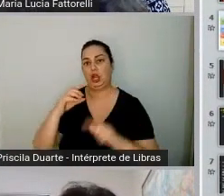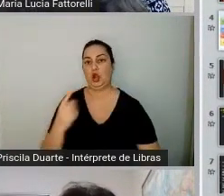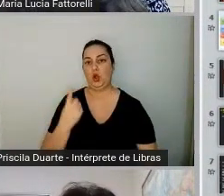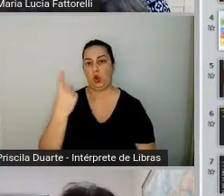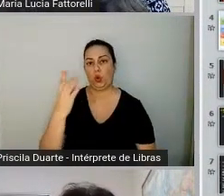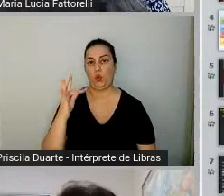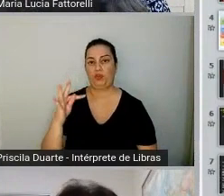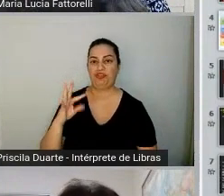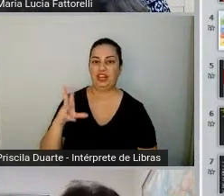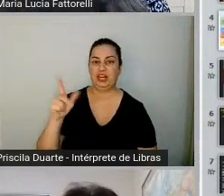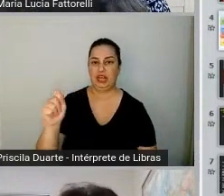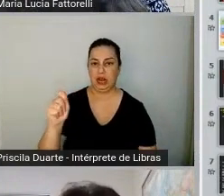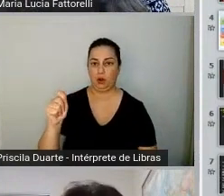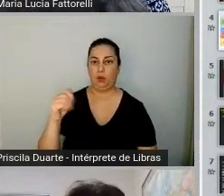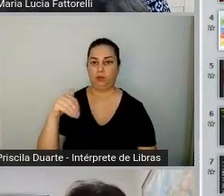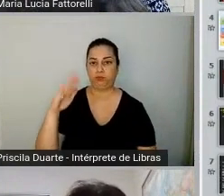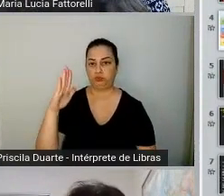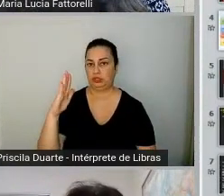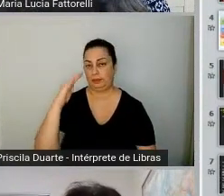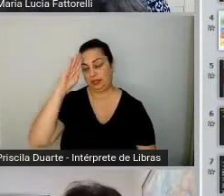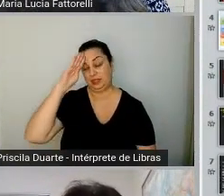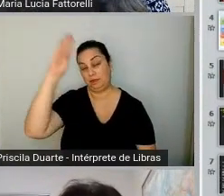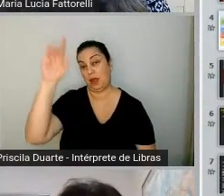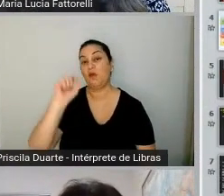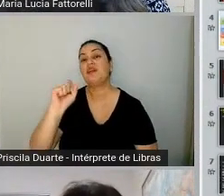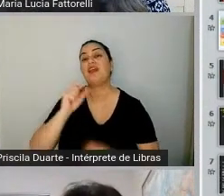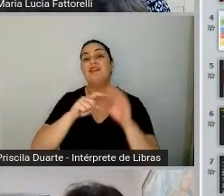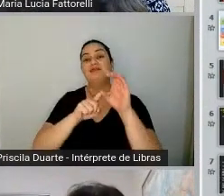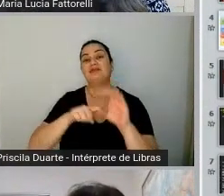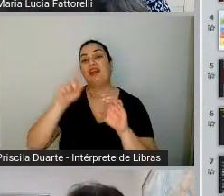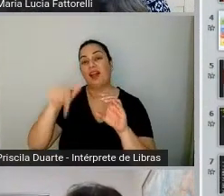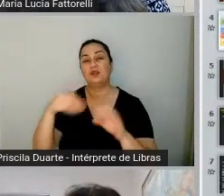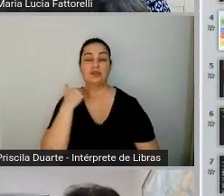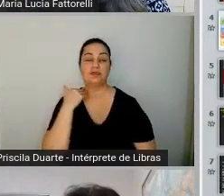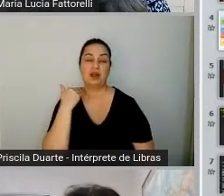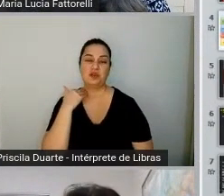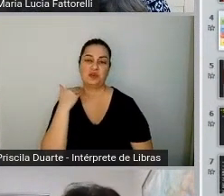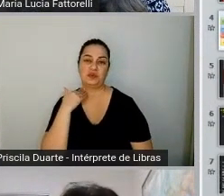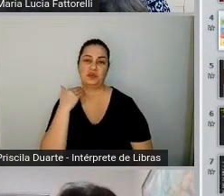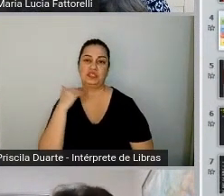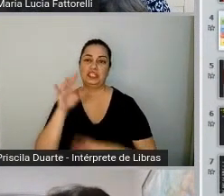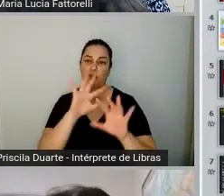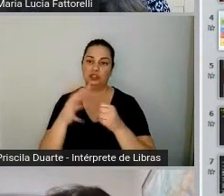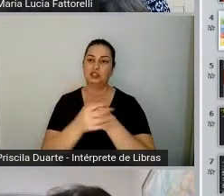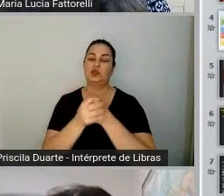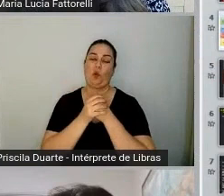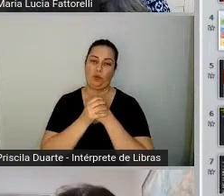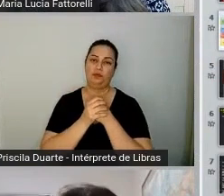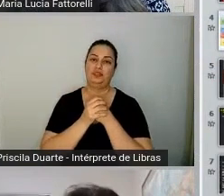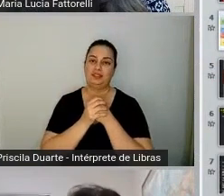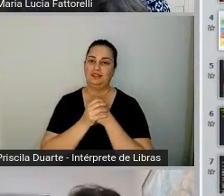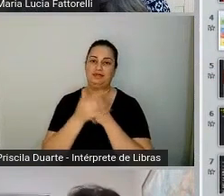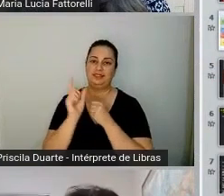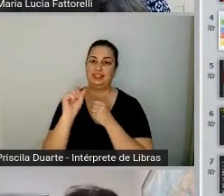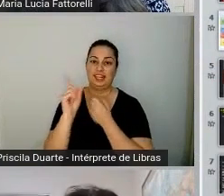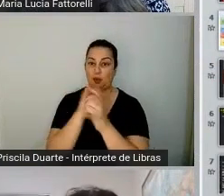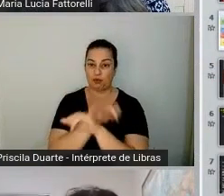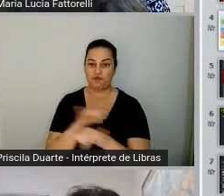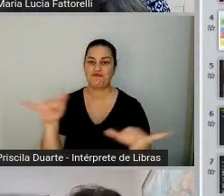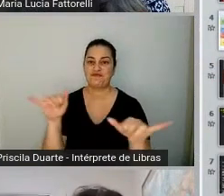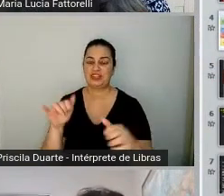com bancos, né? Omite-se, né? Omite isso, né? Que é uma grande parcela da dívida, né? E aí, quando a